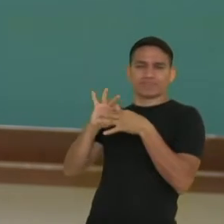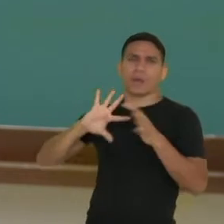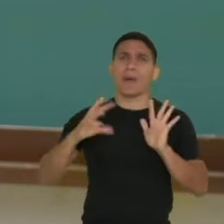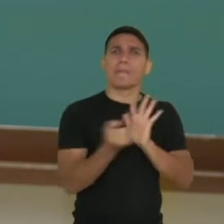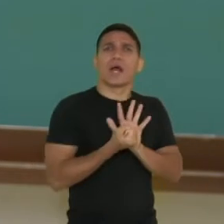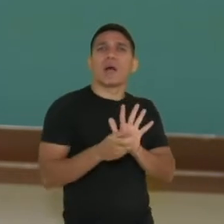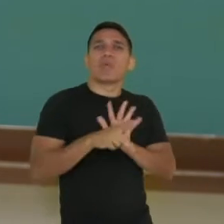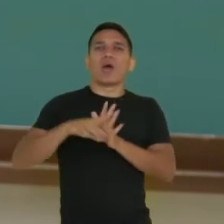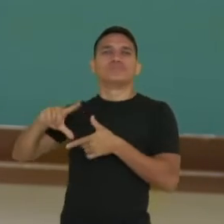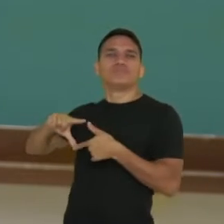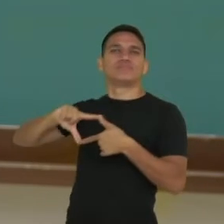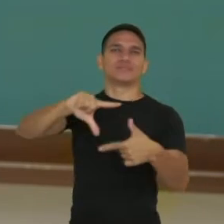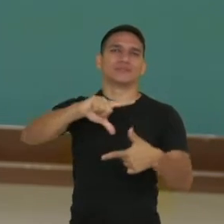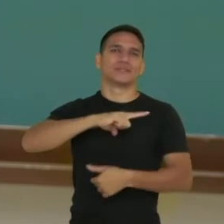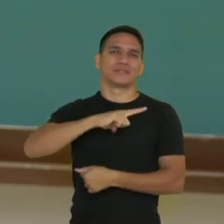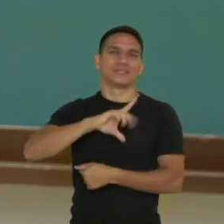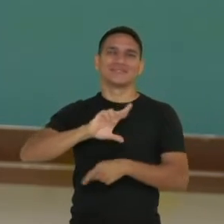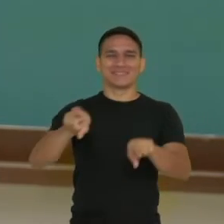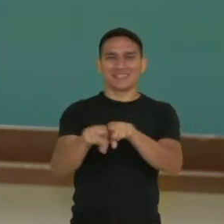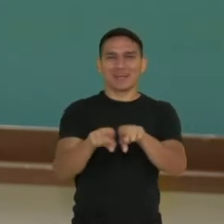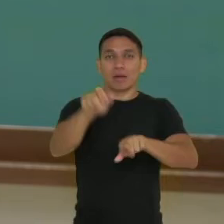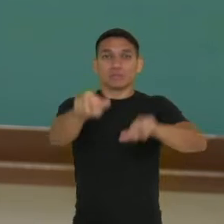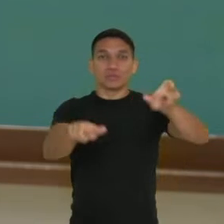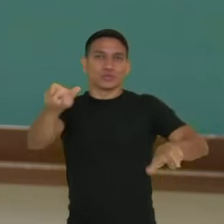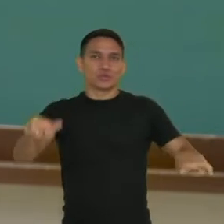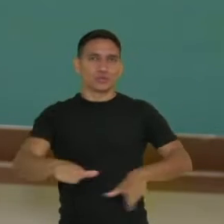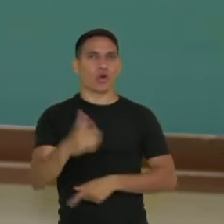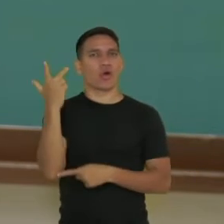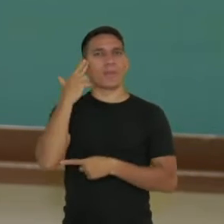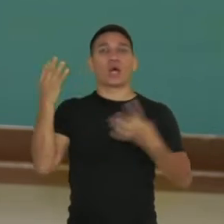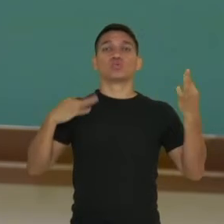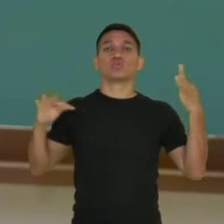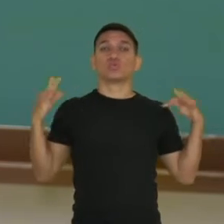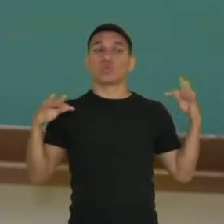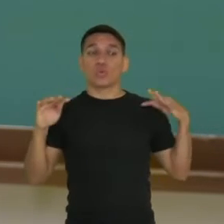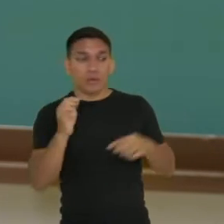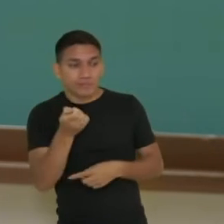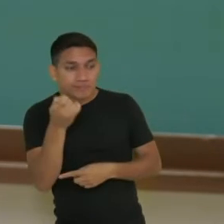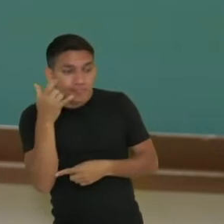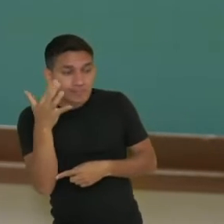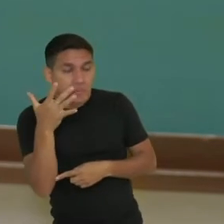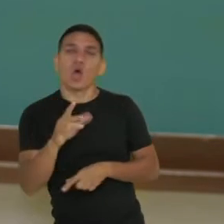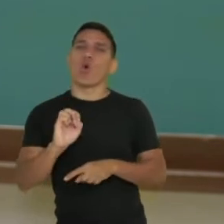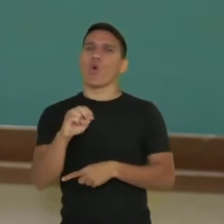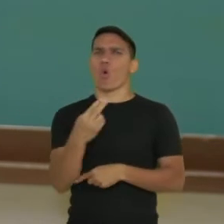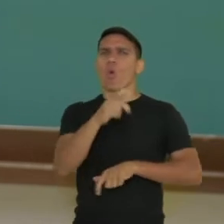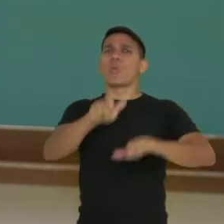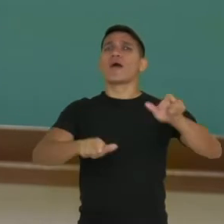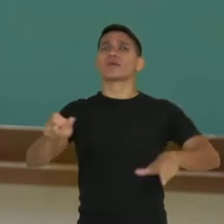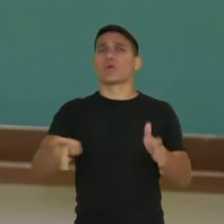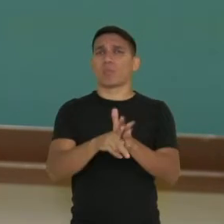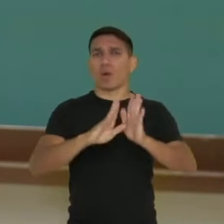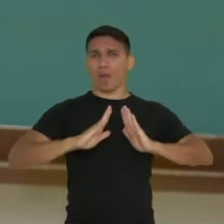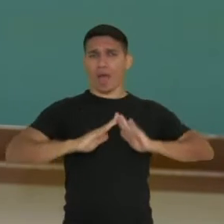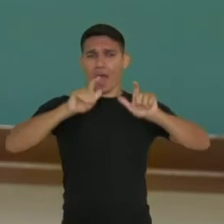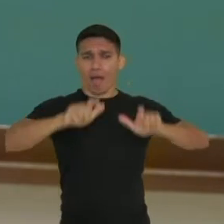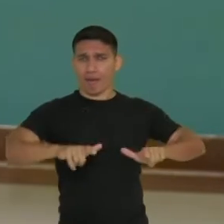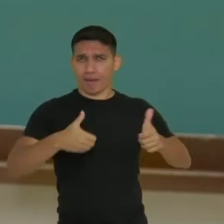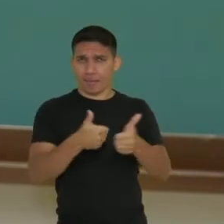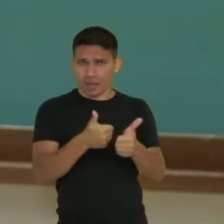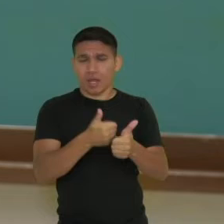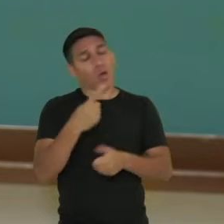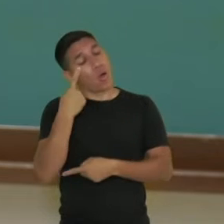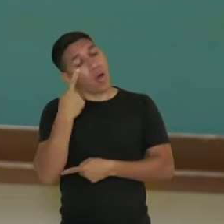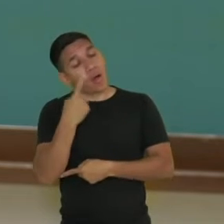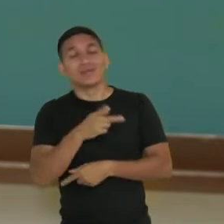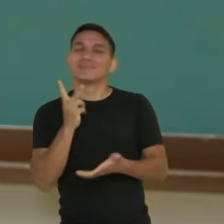das tradições, e as pessoas costumam ali, os turistas, né, ou mesmo moradores ali, consumir aquele prato típico sempre